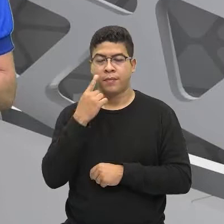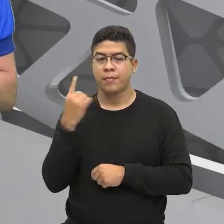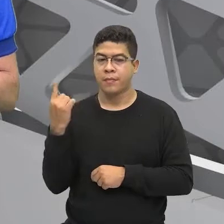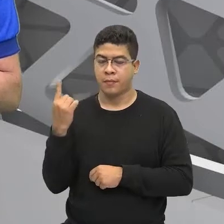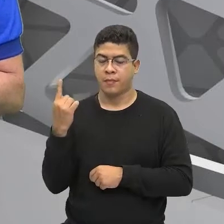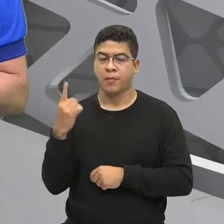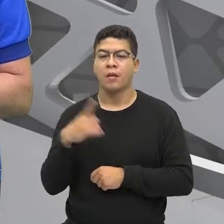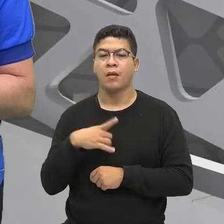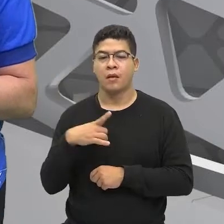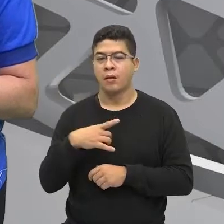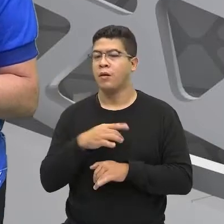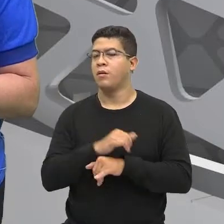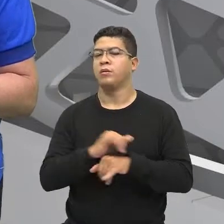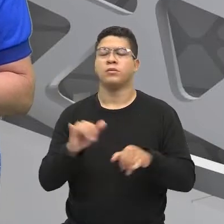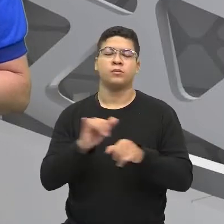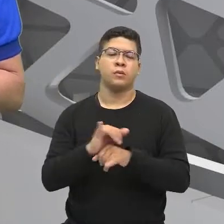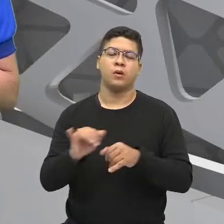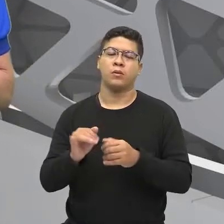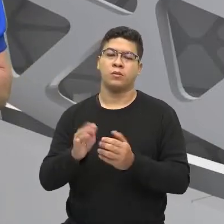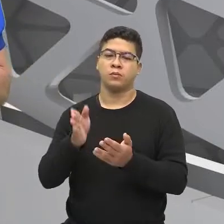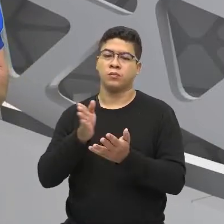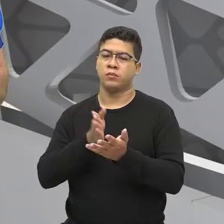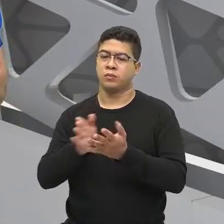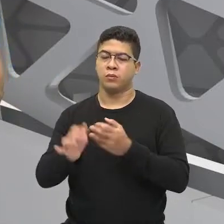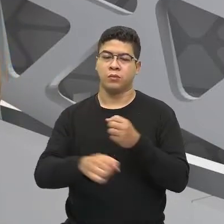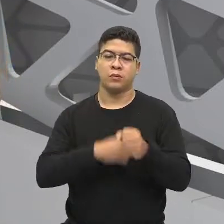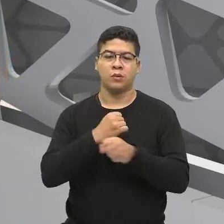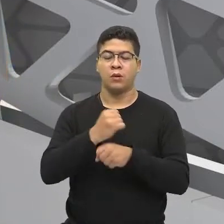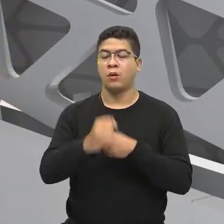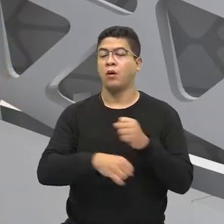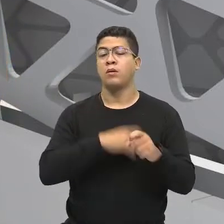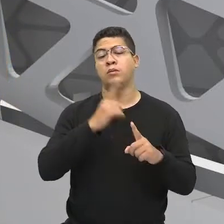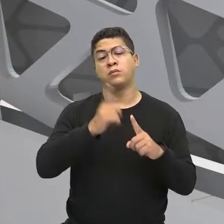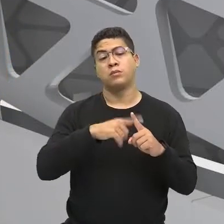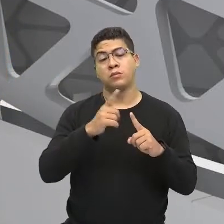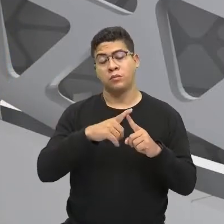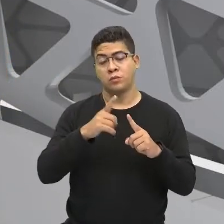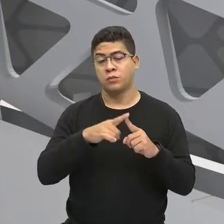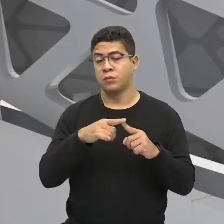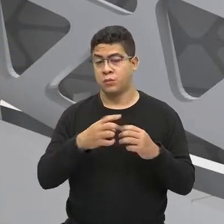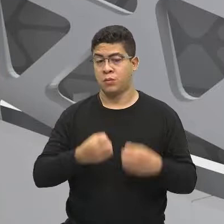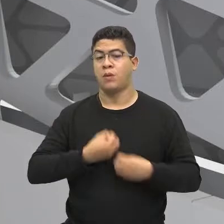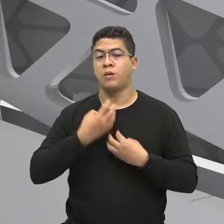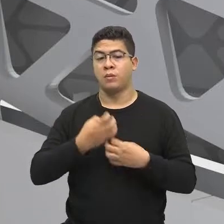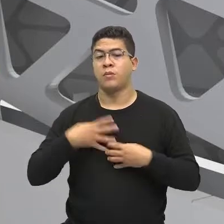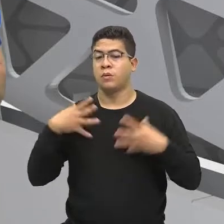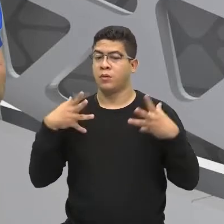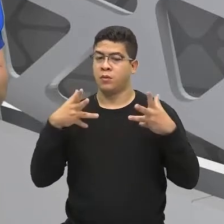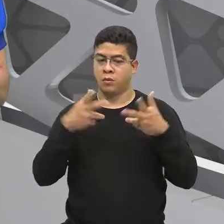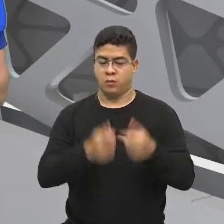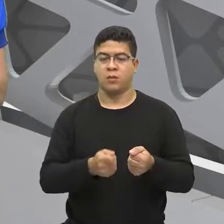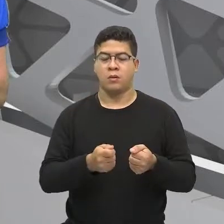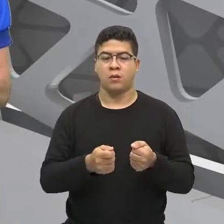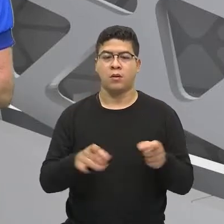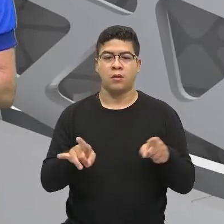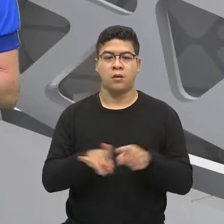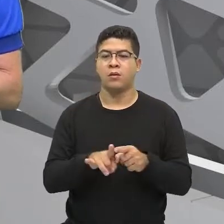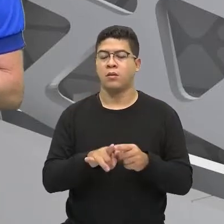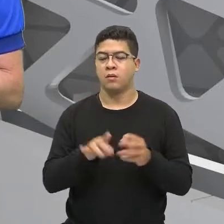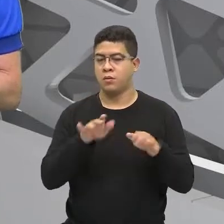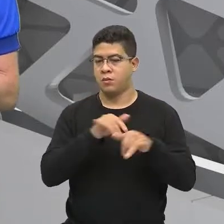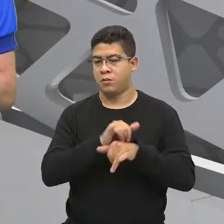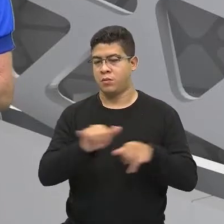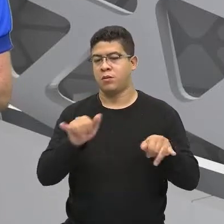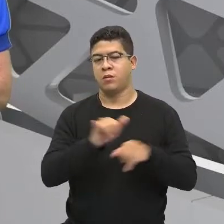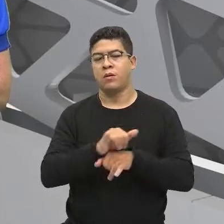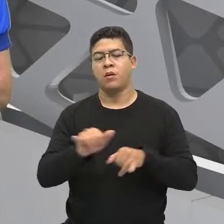Publicado em diferentes edições sob o título de Poesias Completas. Então, eles foram retirados várias